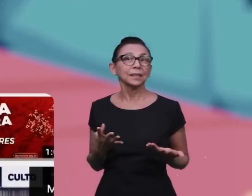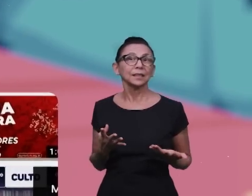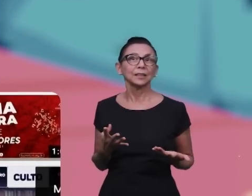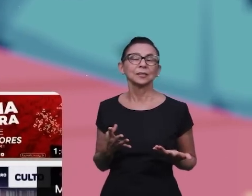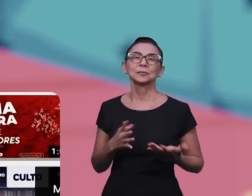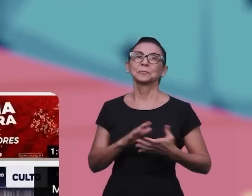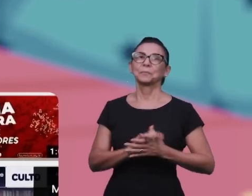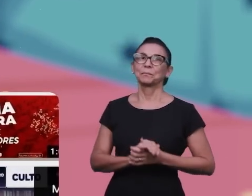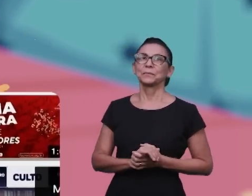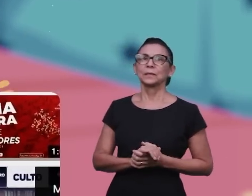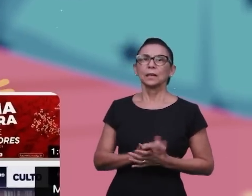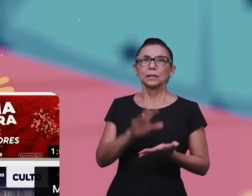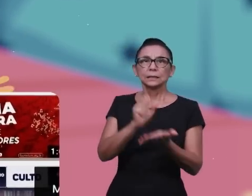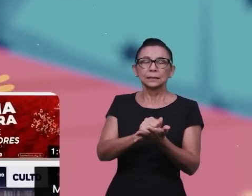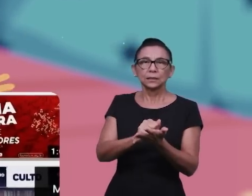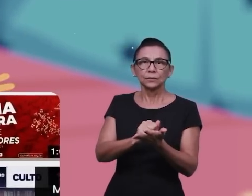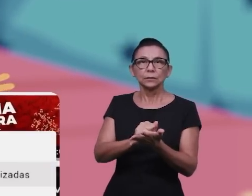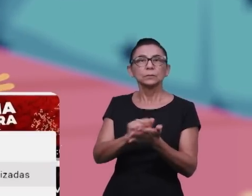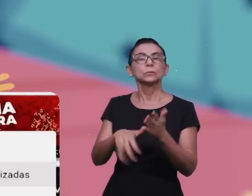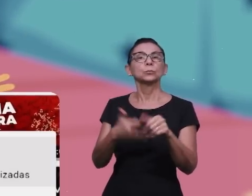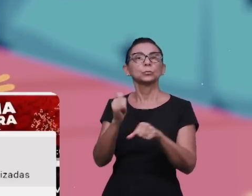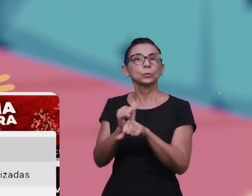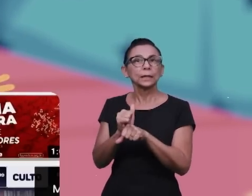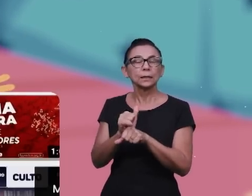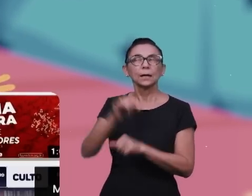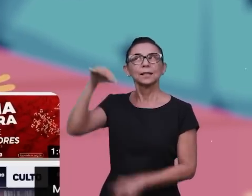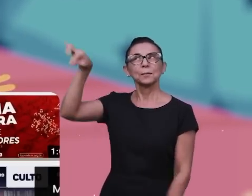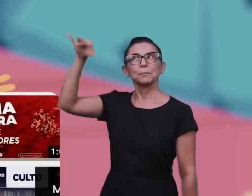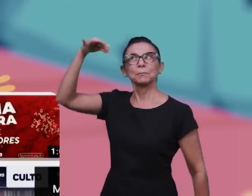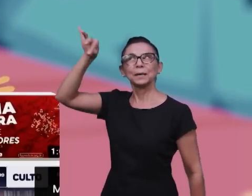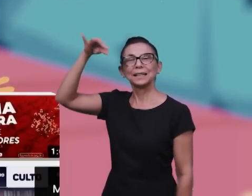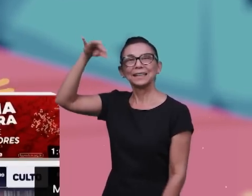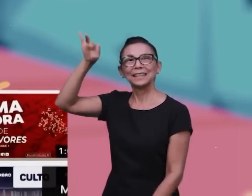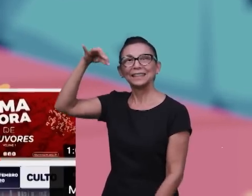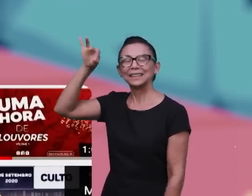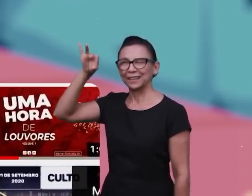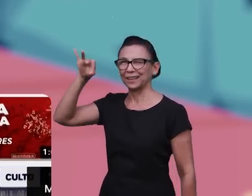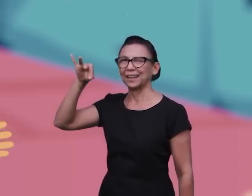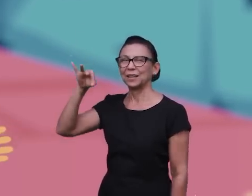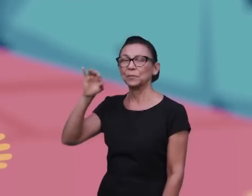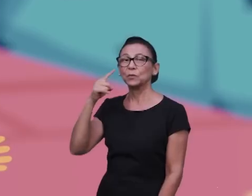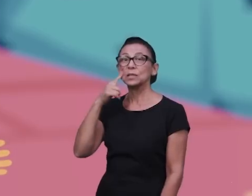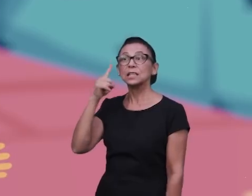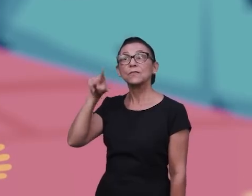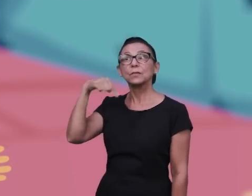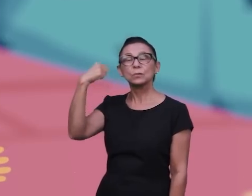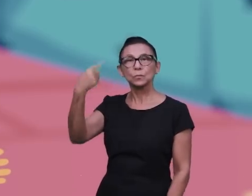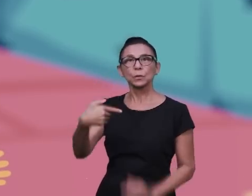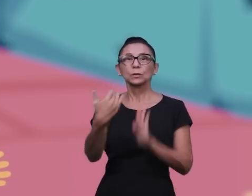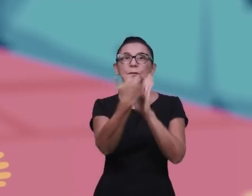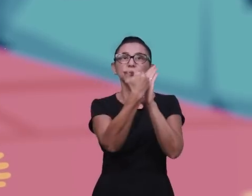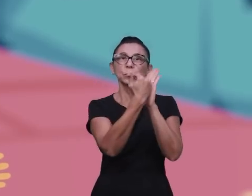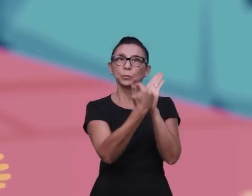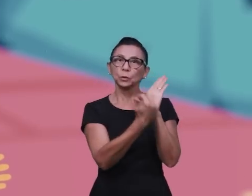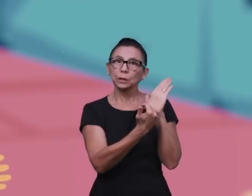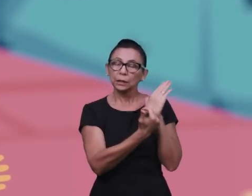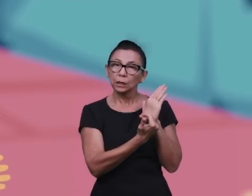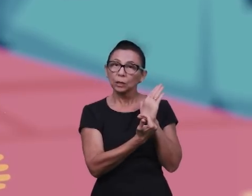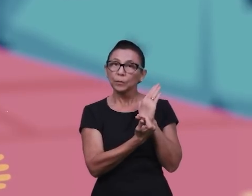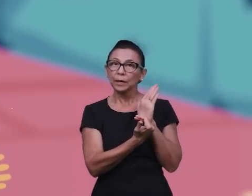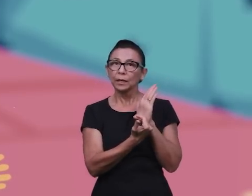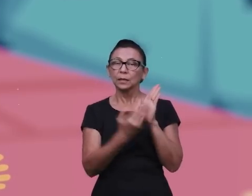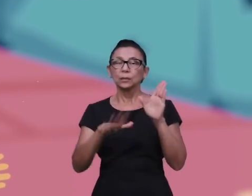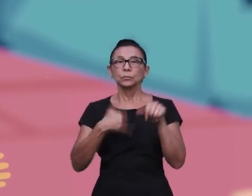se inscreveu, se inscreva no canal e ative o sininho para receber todas as notificações. Assim, o YouTube pode notificar